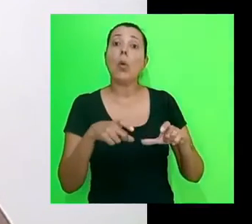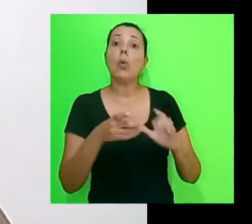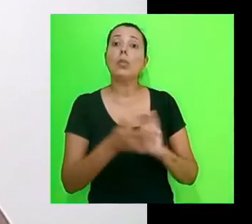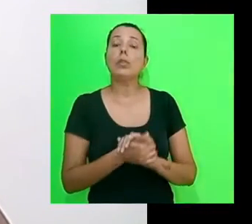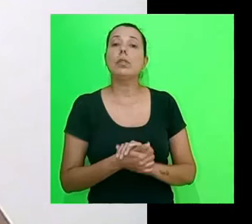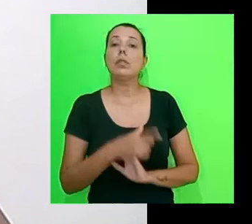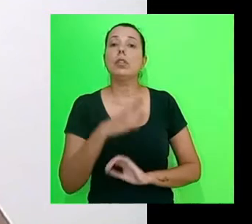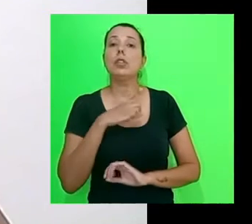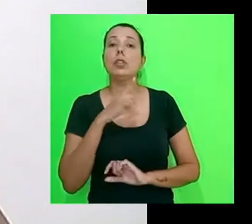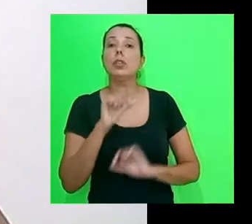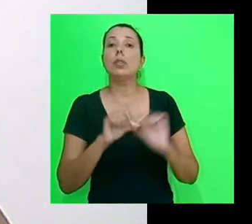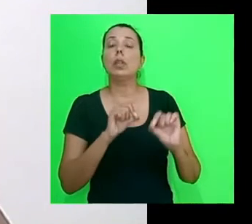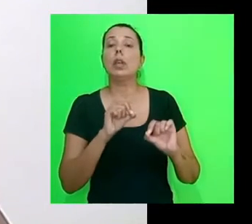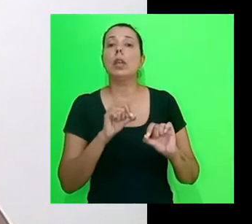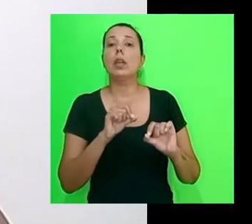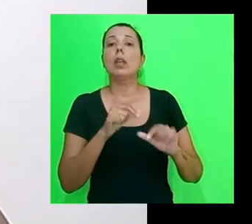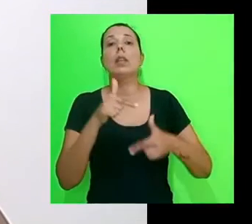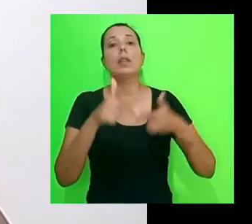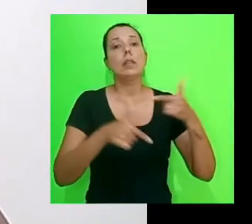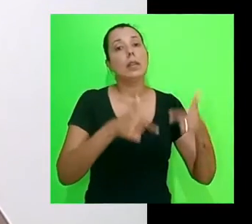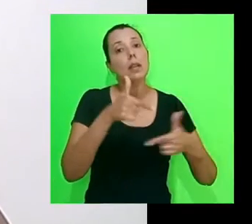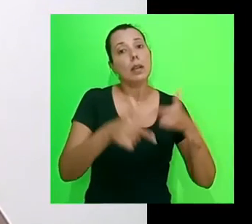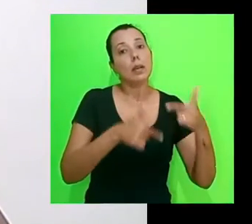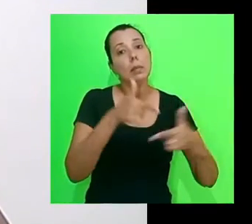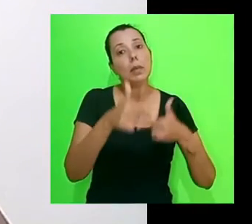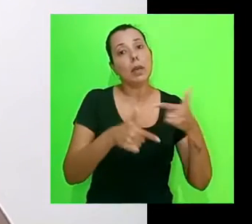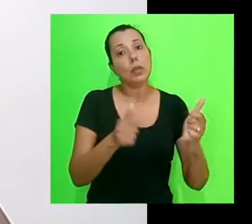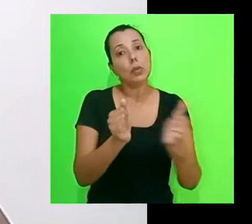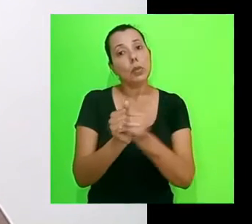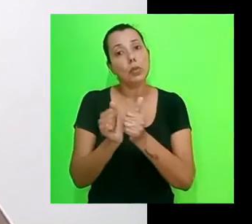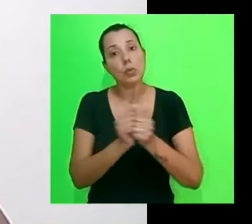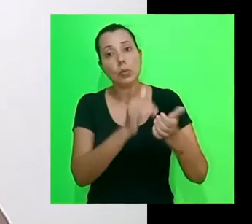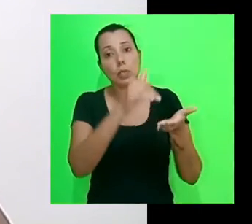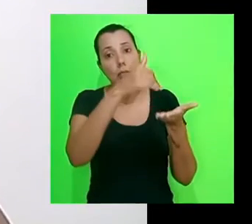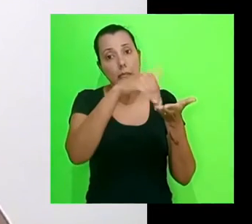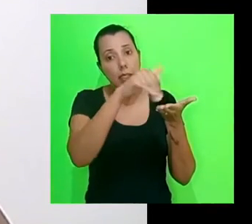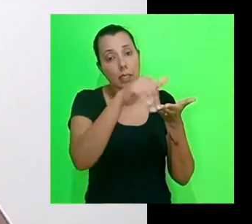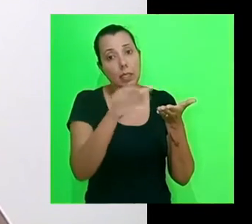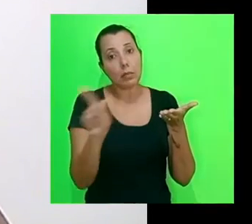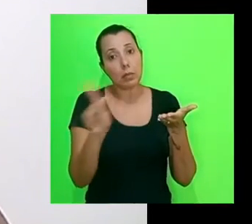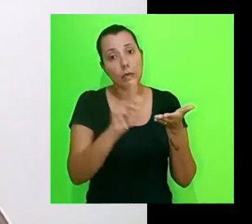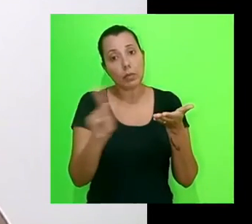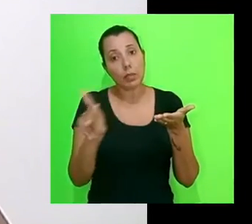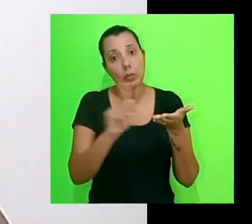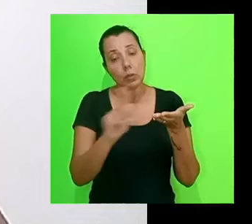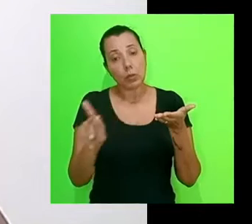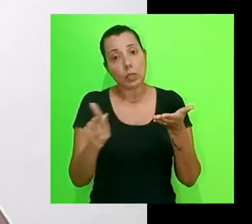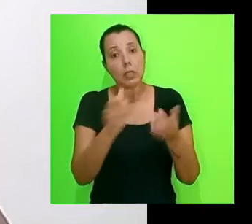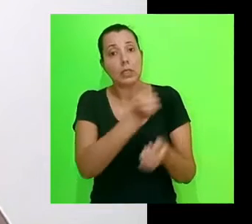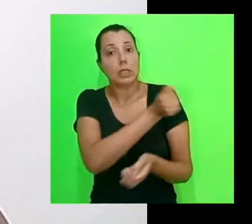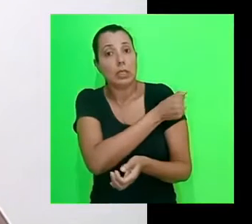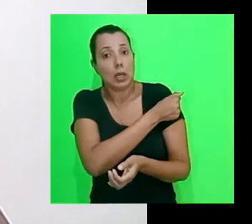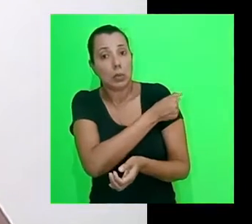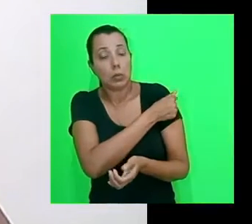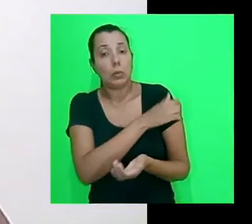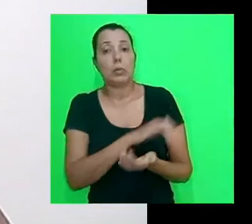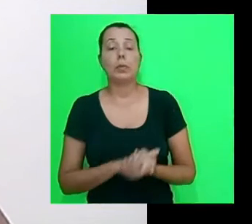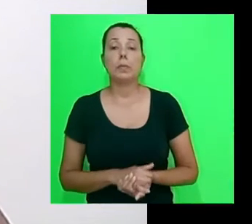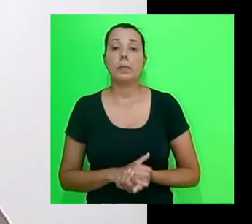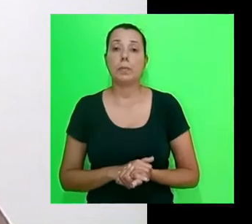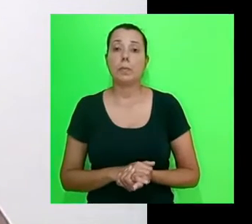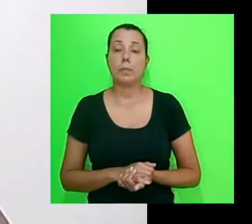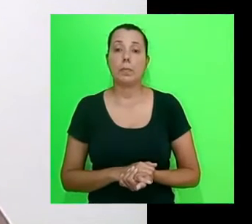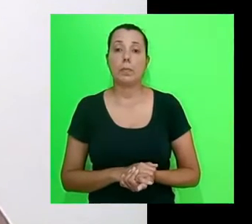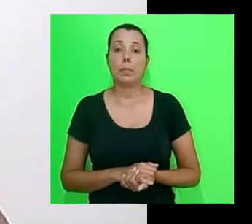demonstrando que a gente pode construir uma sociedade mais justa, mais fraterna e mais emancipatória para todas e todos.